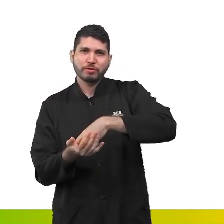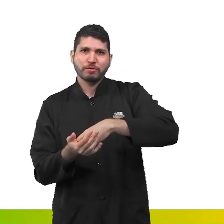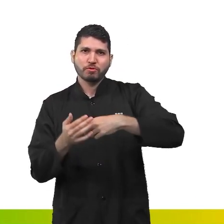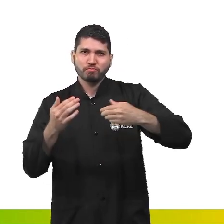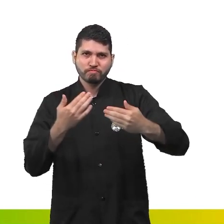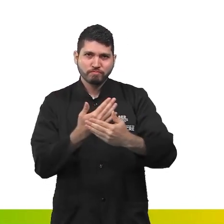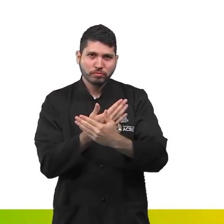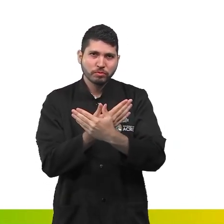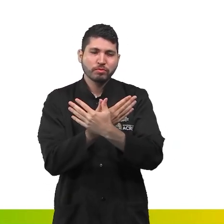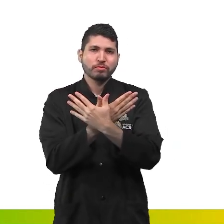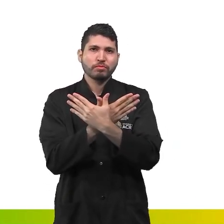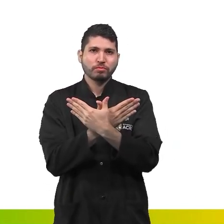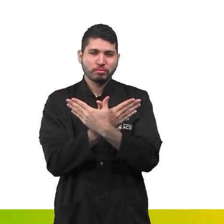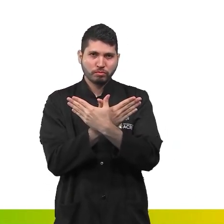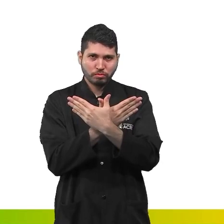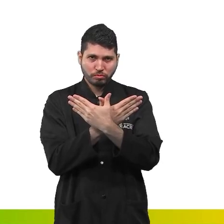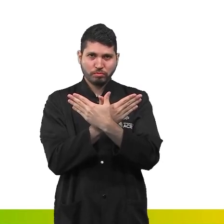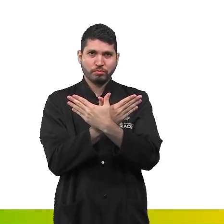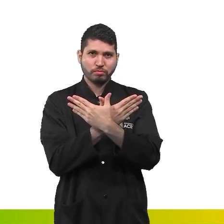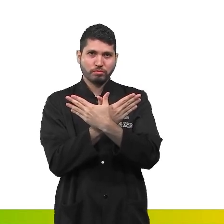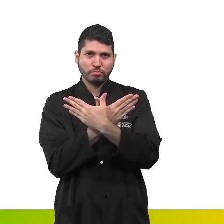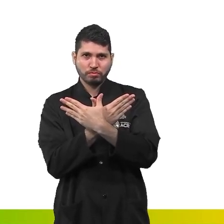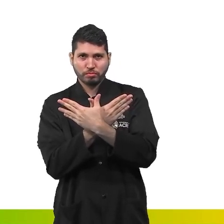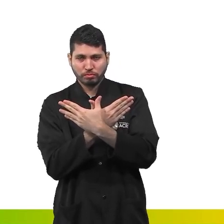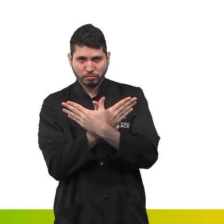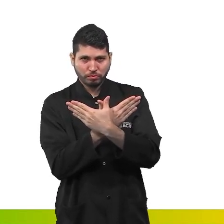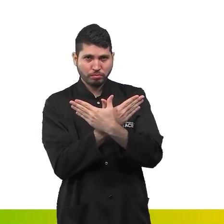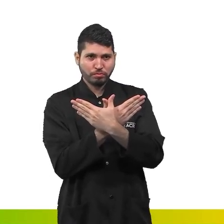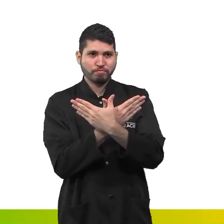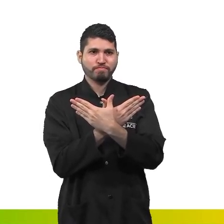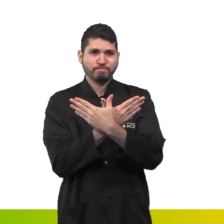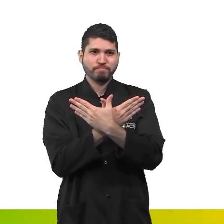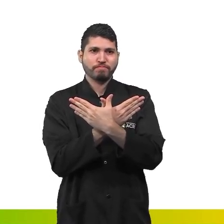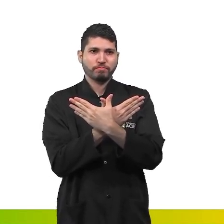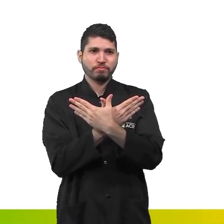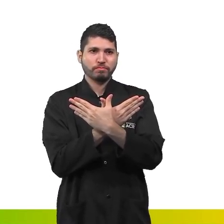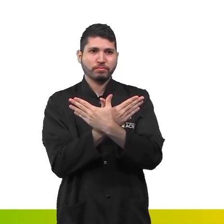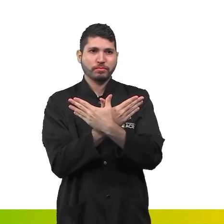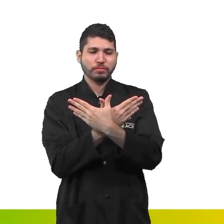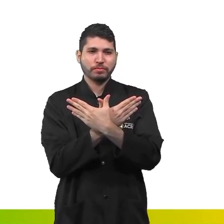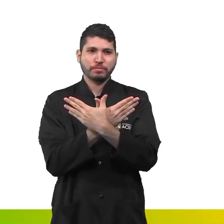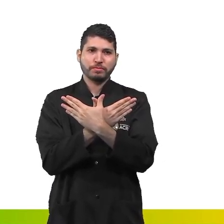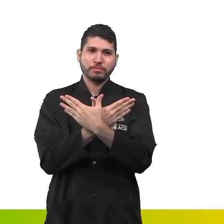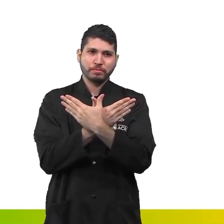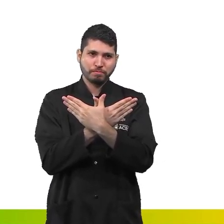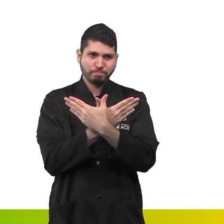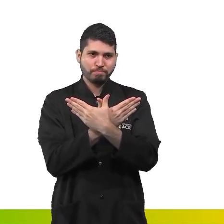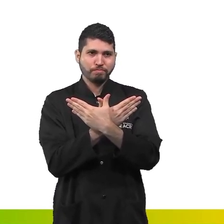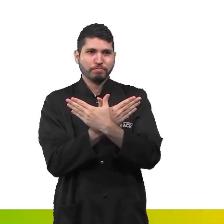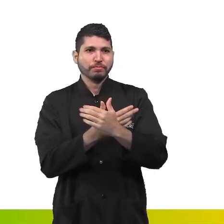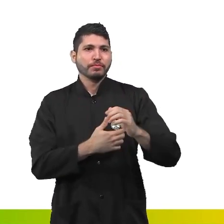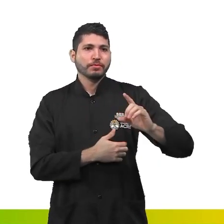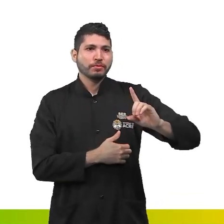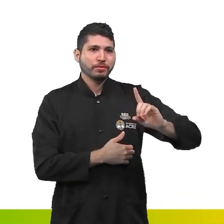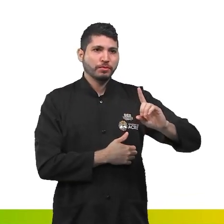região. Hernán Cortés, ele foi violentíssimo contra os nativos na